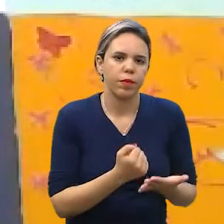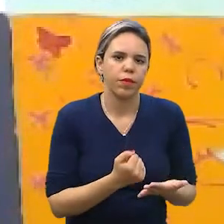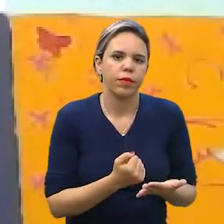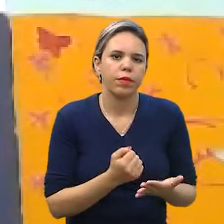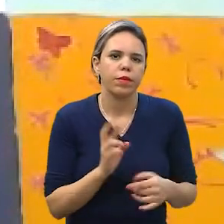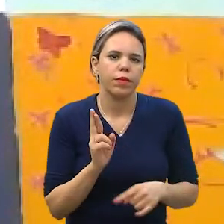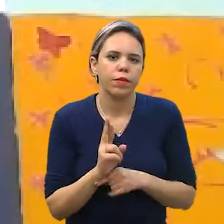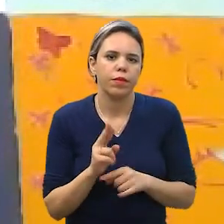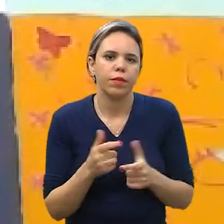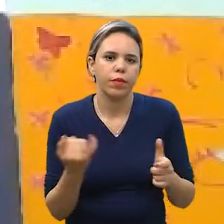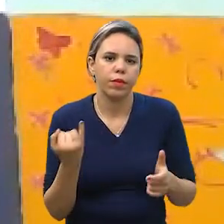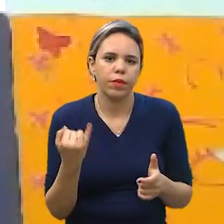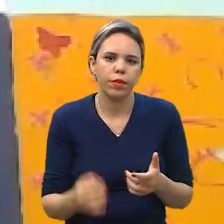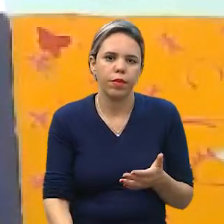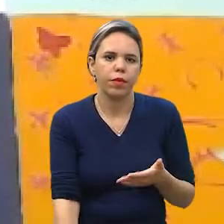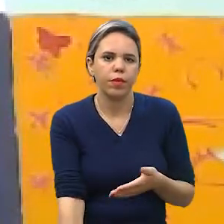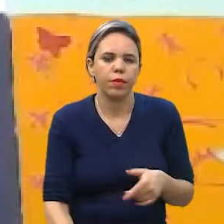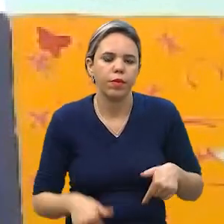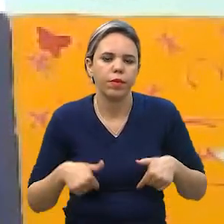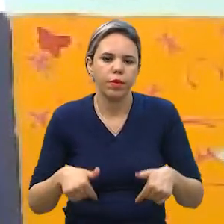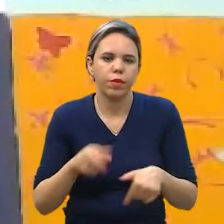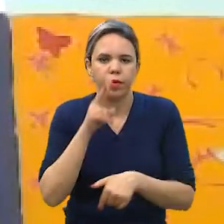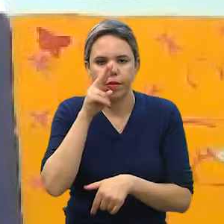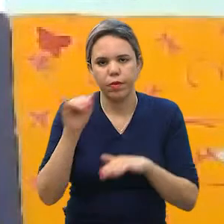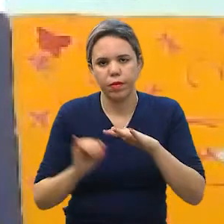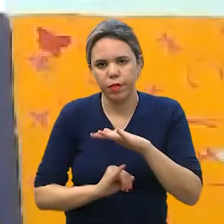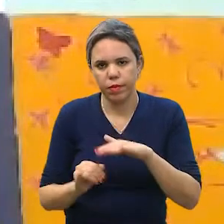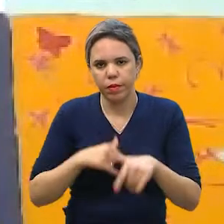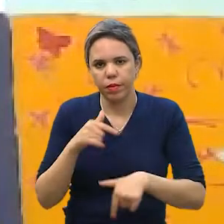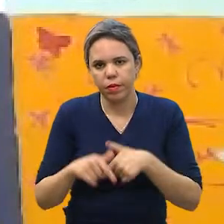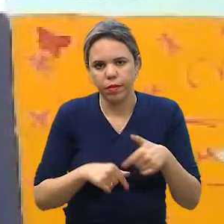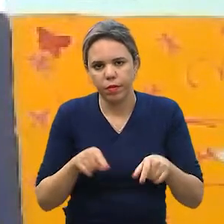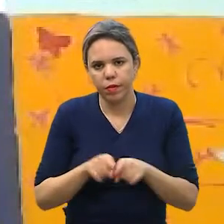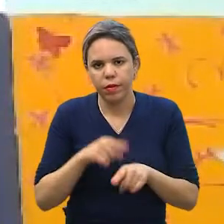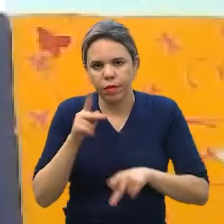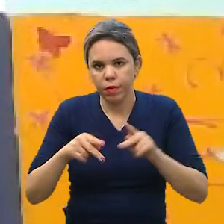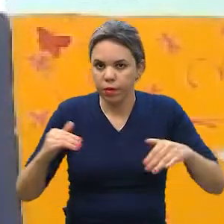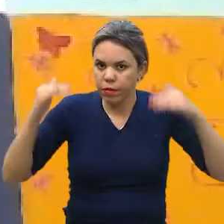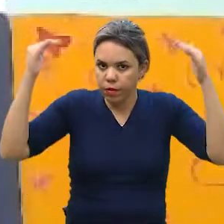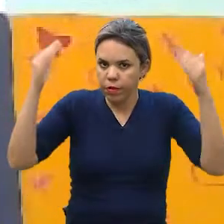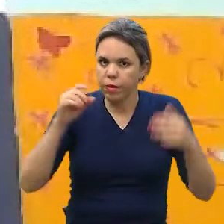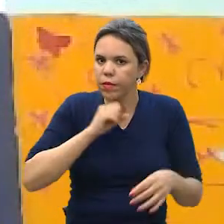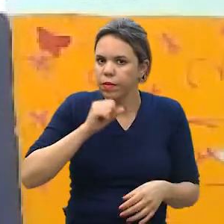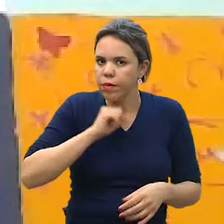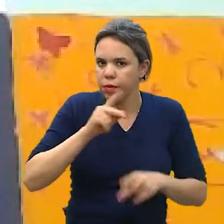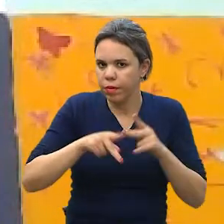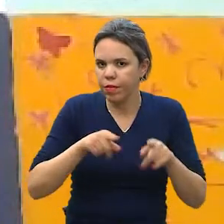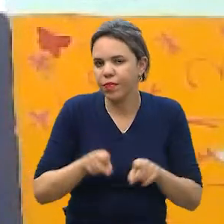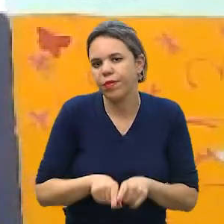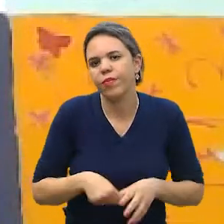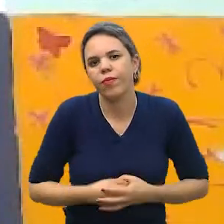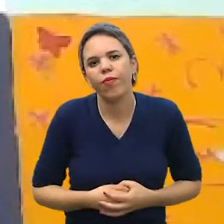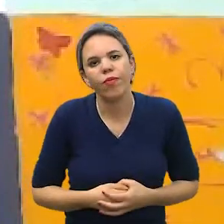um referencial muito importante da Ação Forte, nós também trabalhamos com adultos e idosos, né?